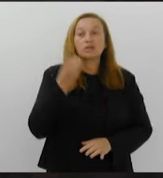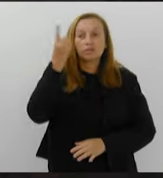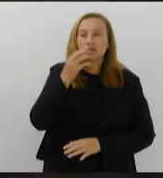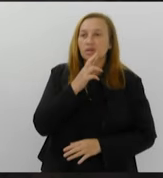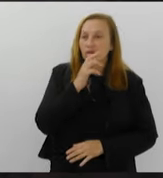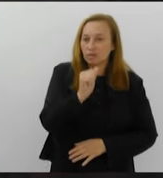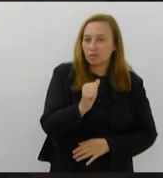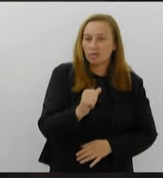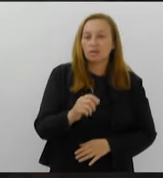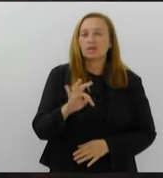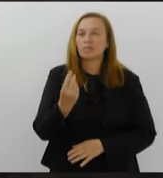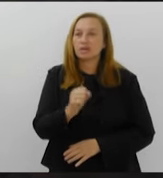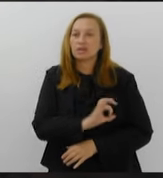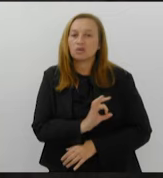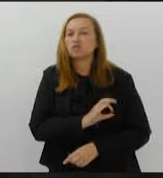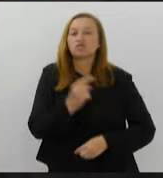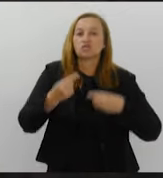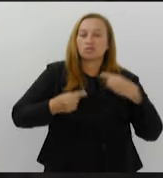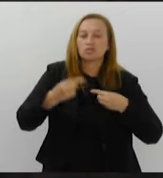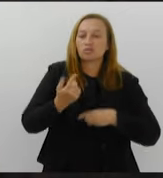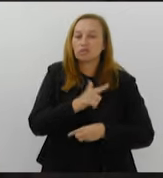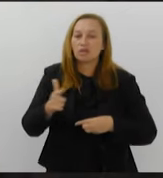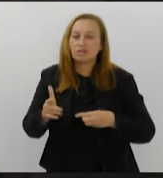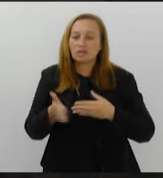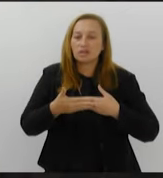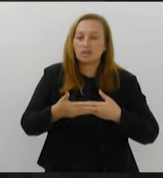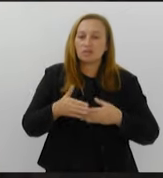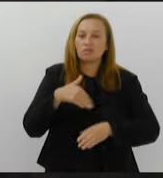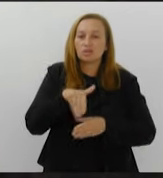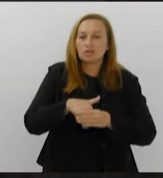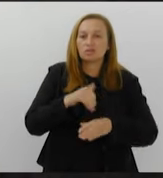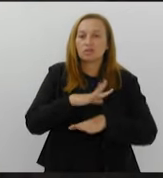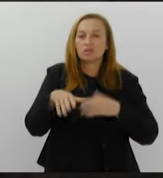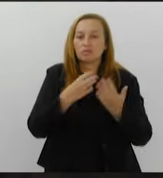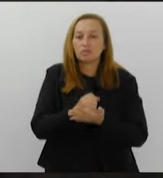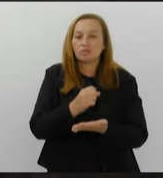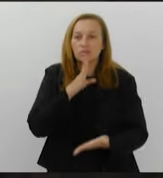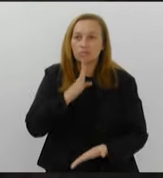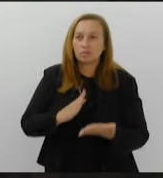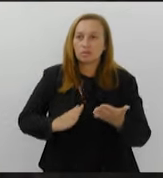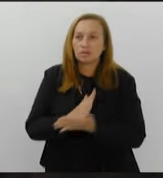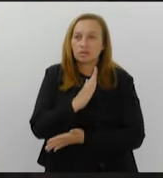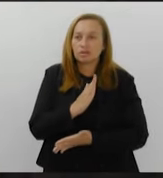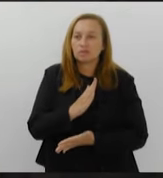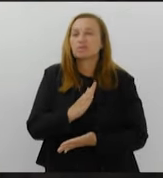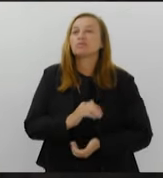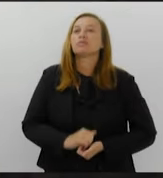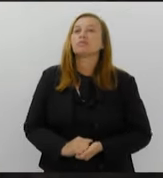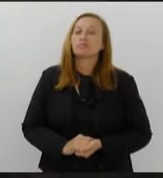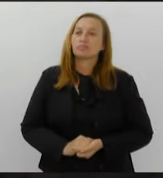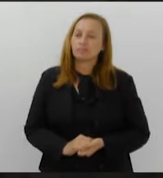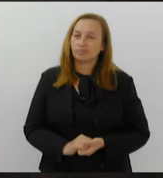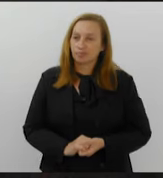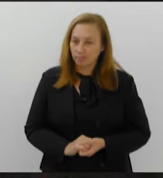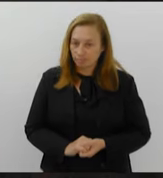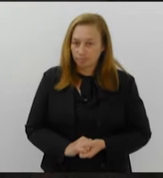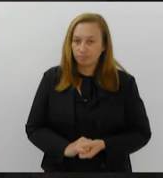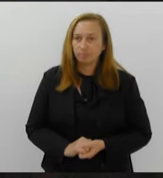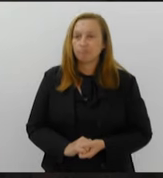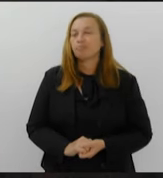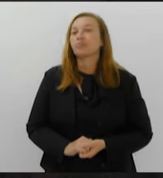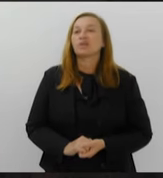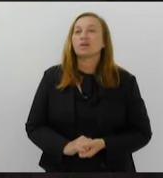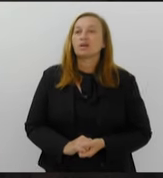Amorim e Marta Rocha. Em discussão, não havendo quem queira discutir, encerrada a discussão. Em votação, os senhores que aprovam, permaneçam como estão, aprovado.